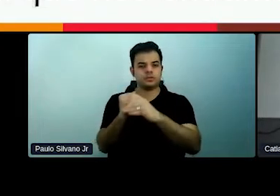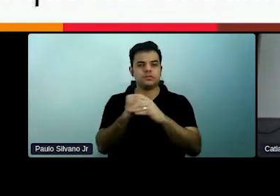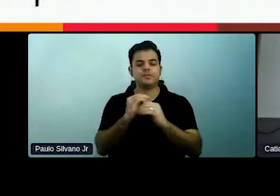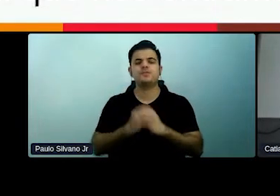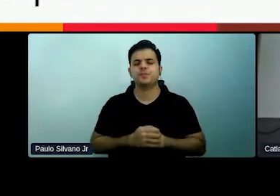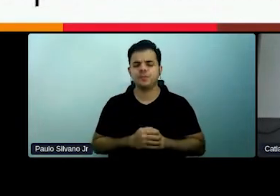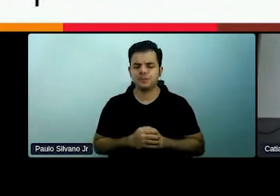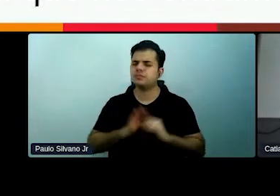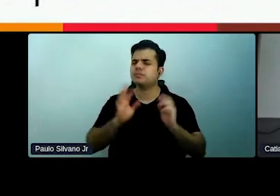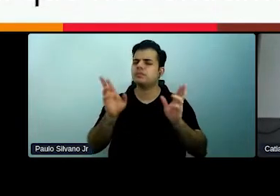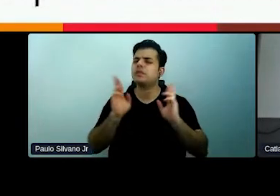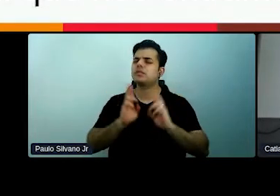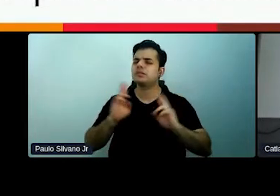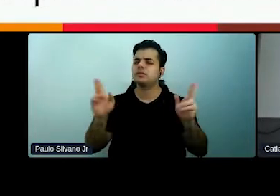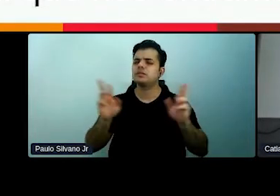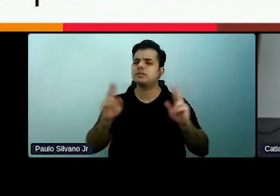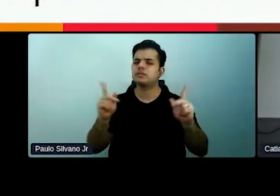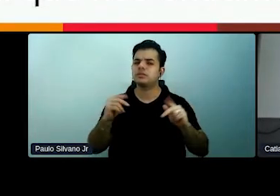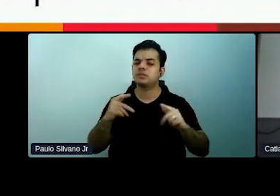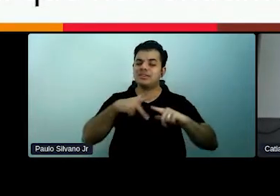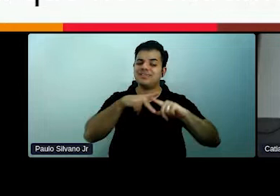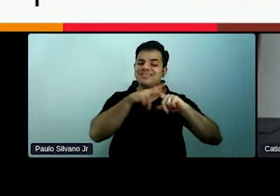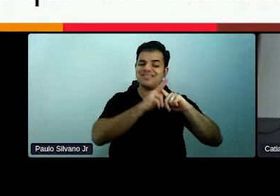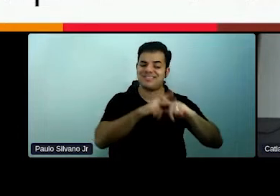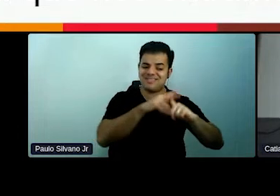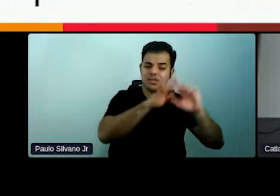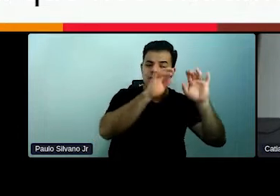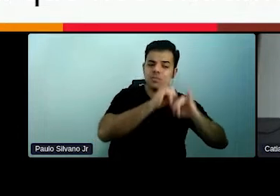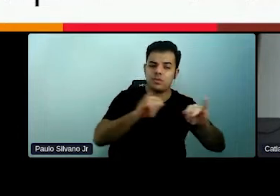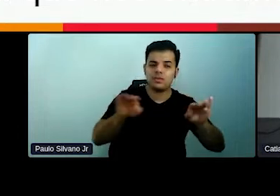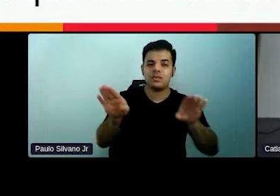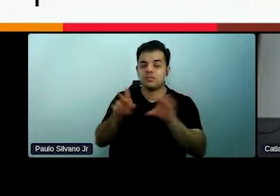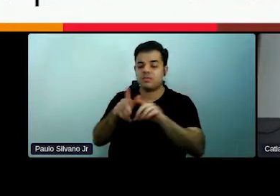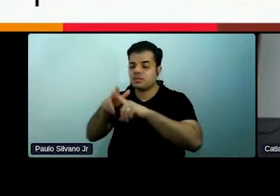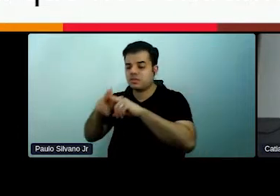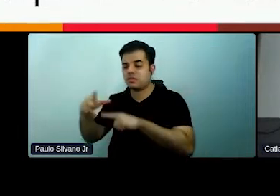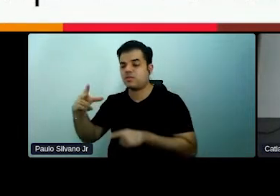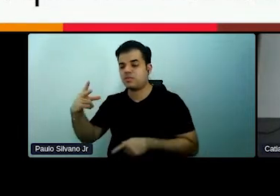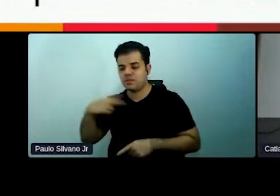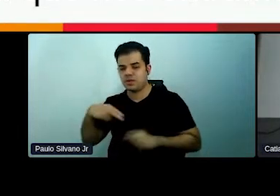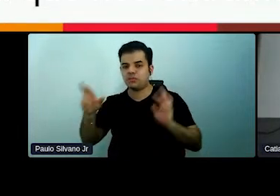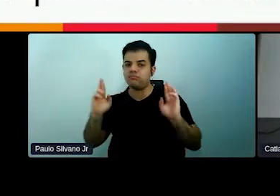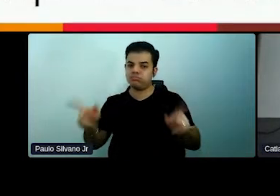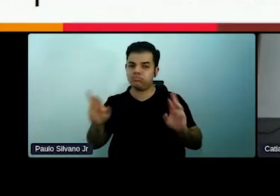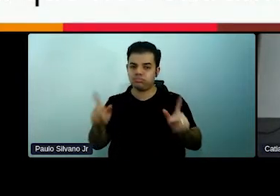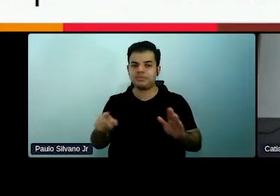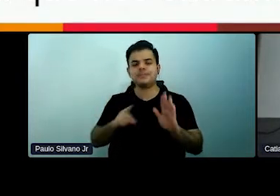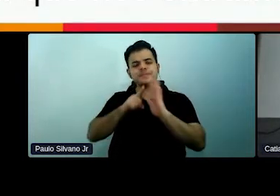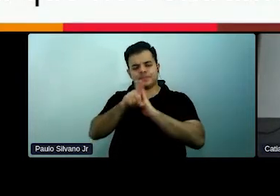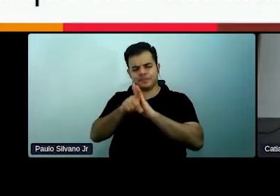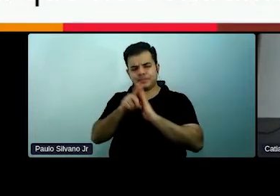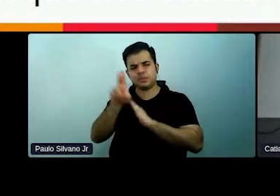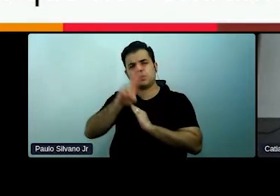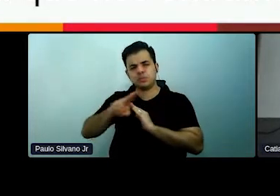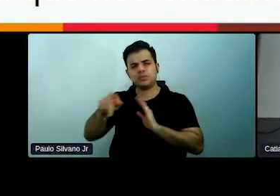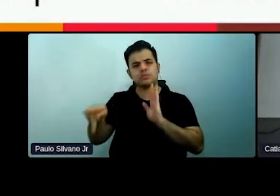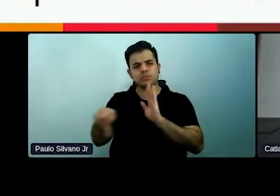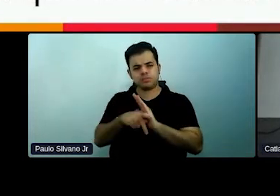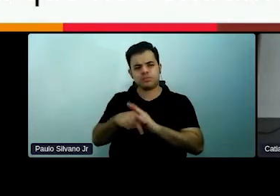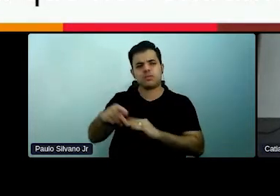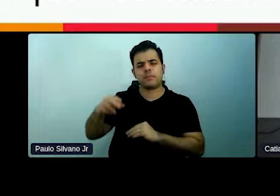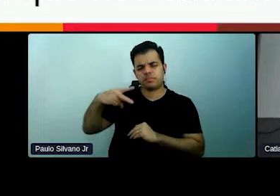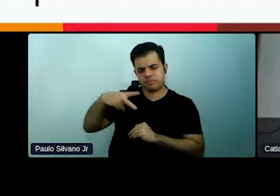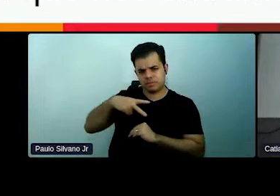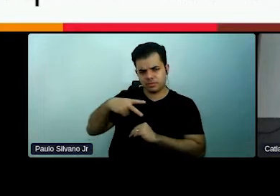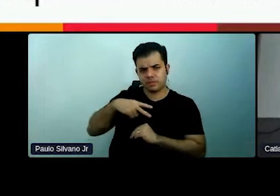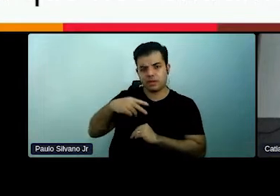Então, a grande diferença entre serviços públicos e serviços privados. A pesquisa tem sido muito utilizada por players privados, né, para